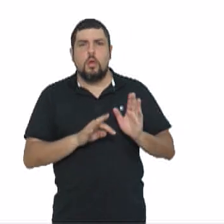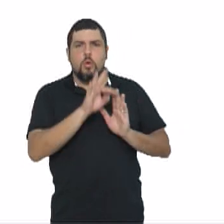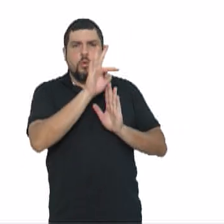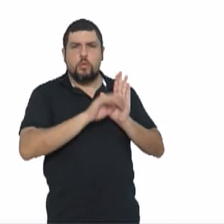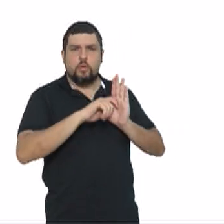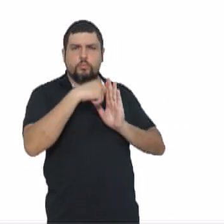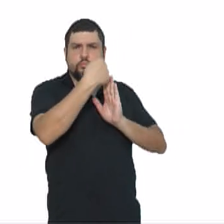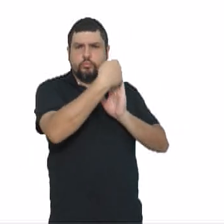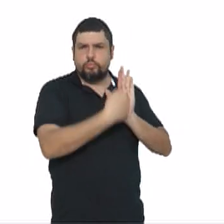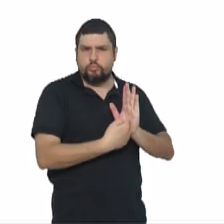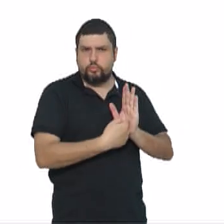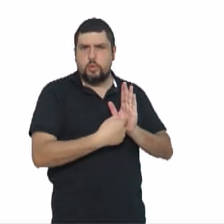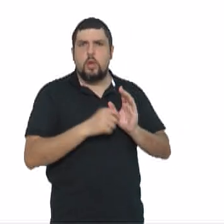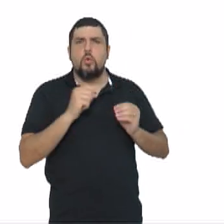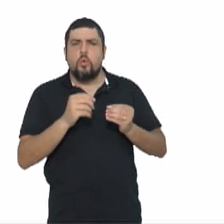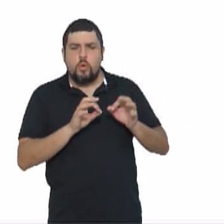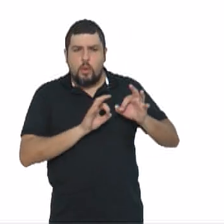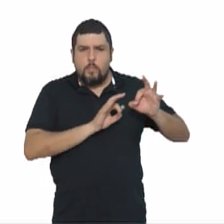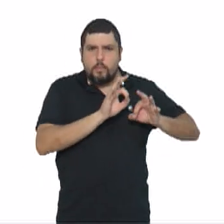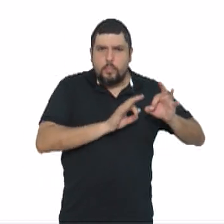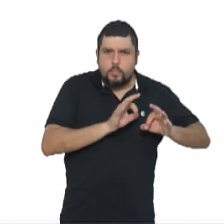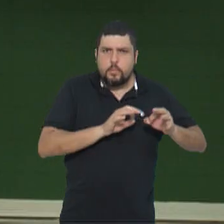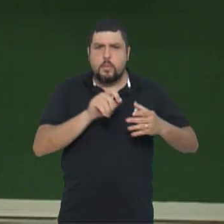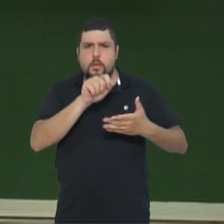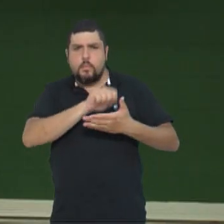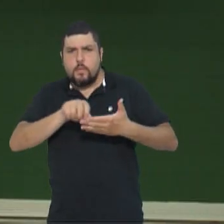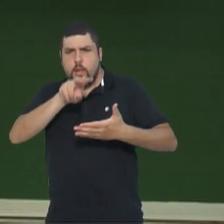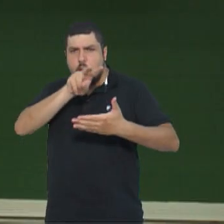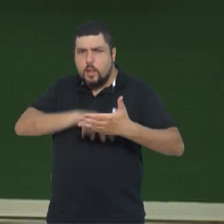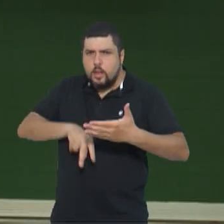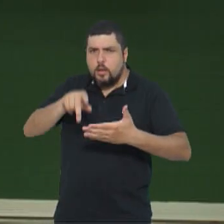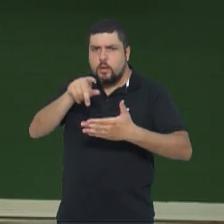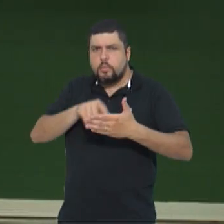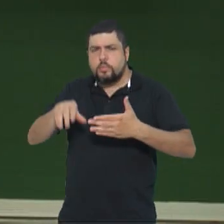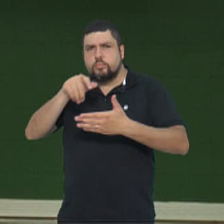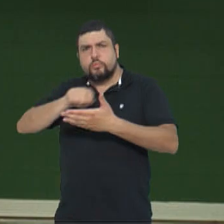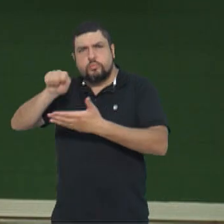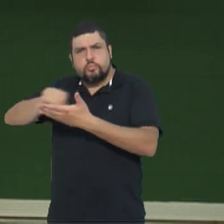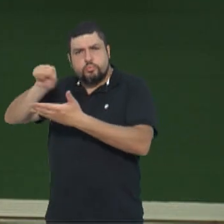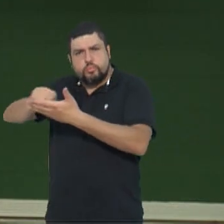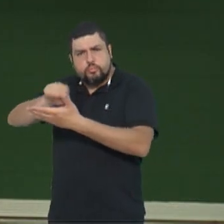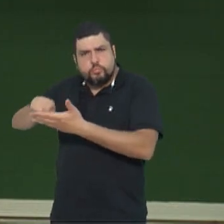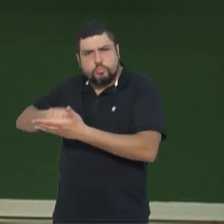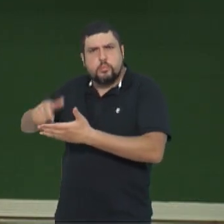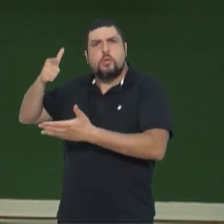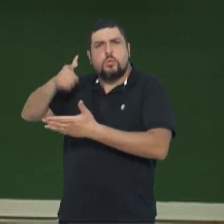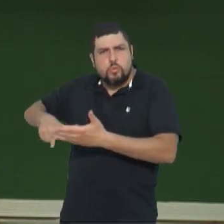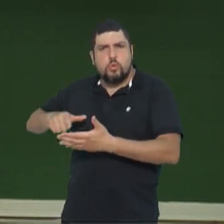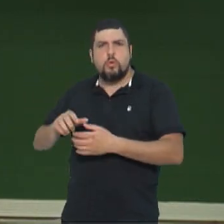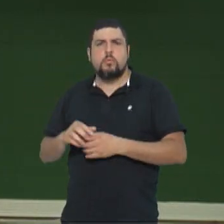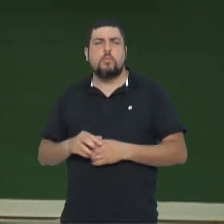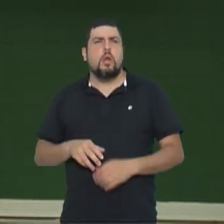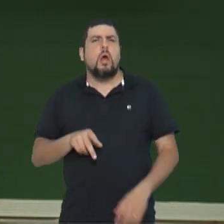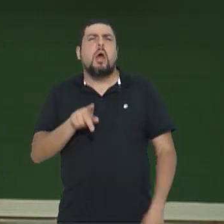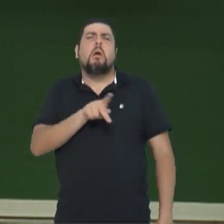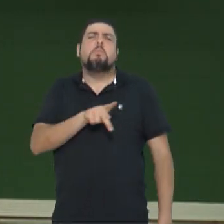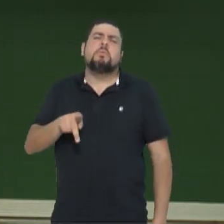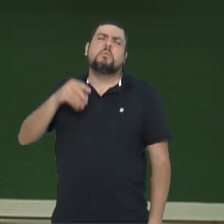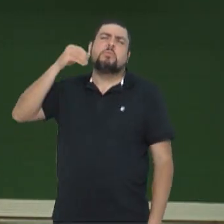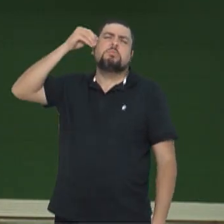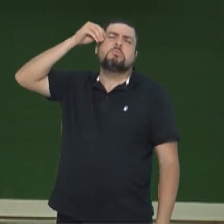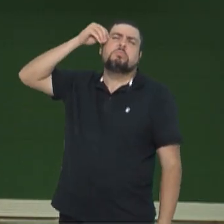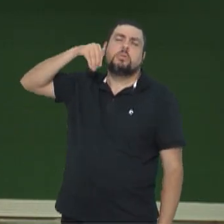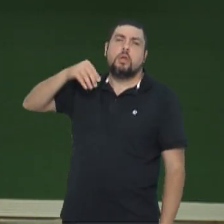do planejamento, escrita, revisão e reescrita? Olha o trabalho! Professora, dá preguiça. Gente, preguiça é uma palavra que